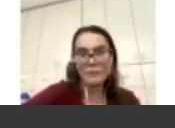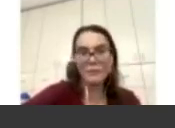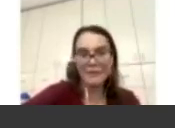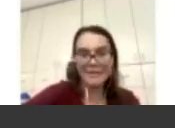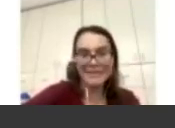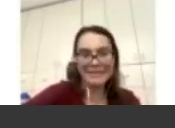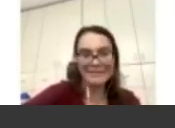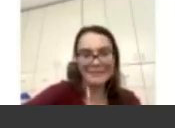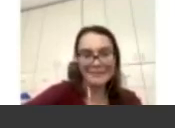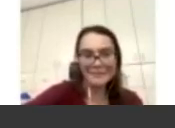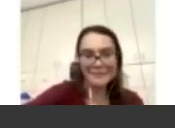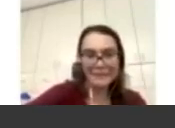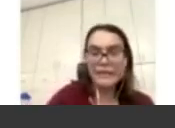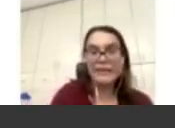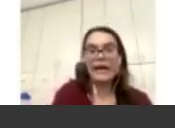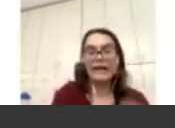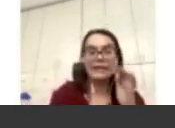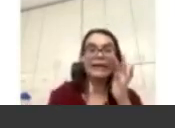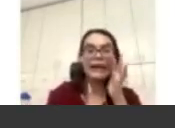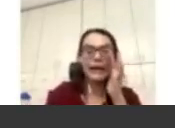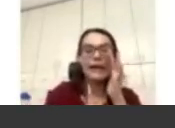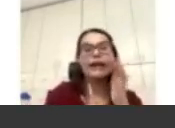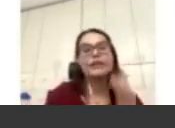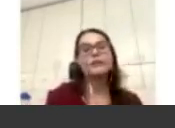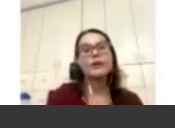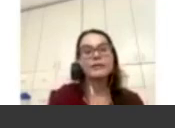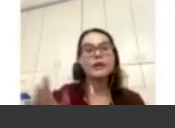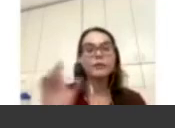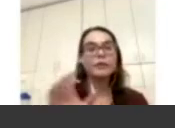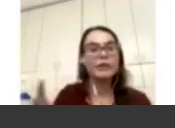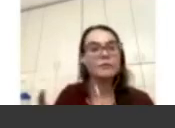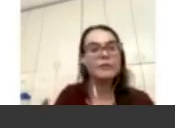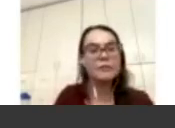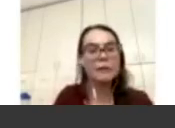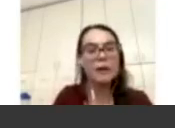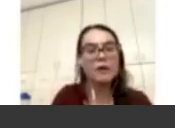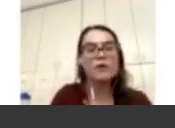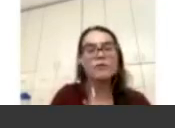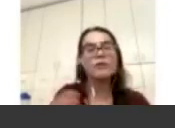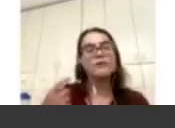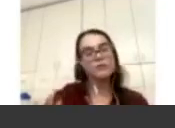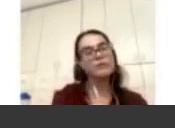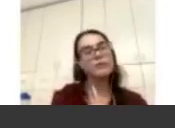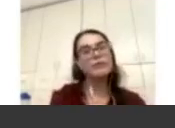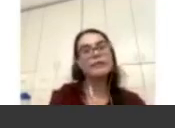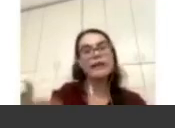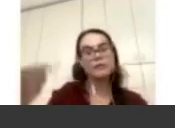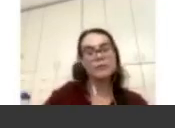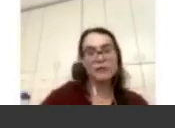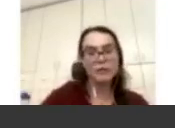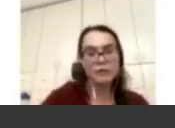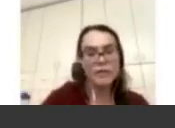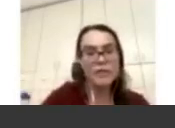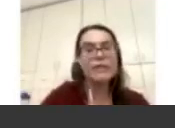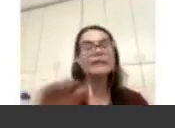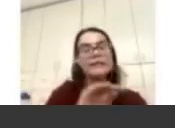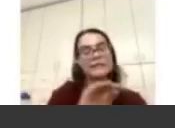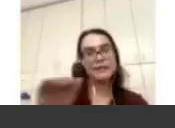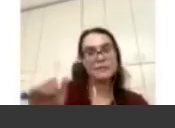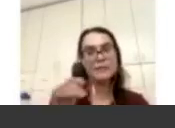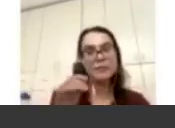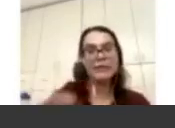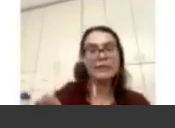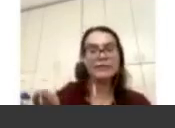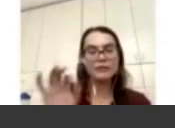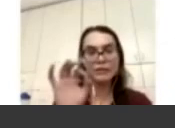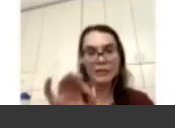breve estar podendo lançar também. Aqui a divulgação e o link principal sobre as versões suplementares do PAC Covid está